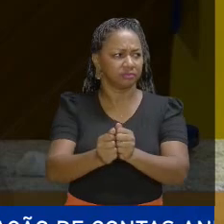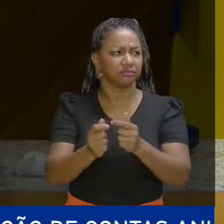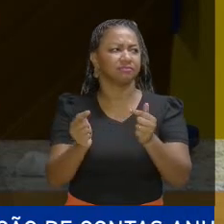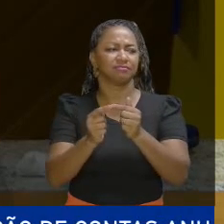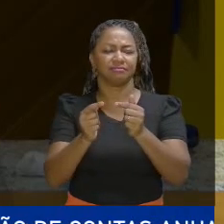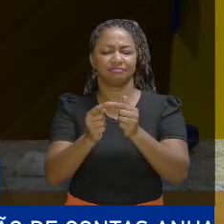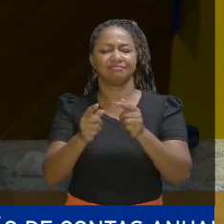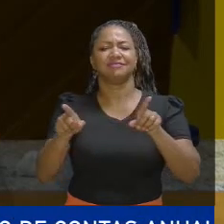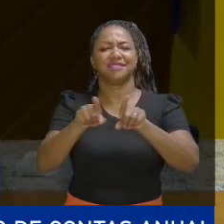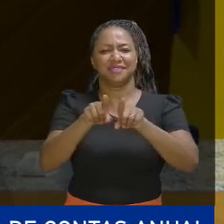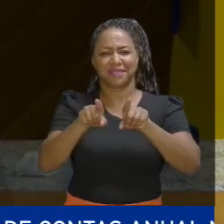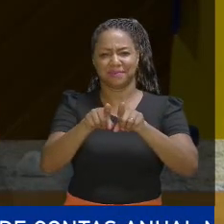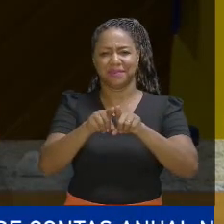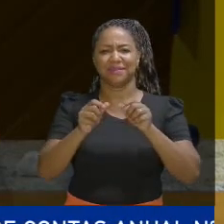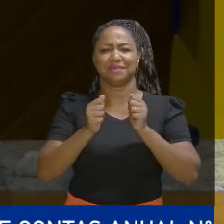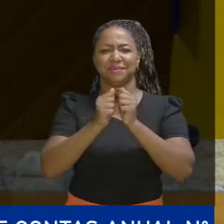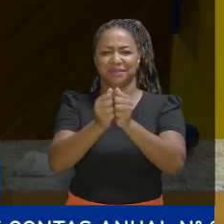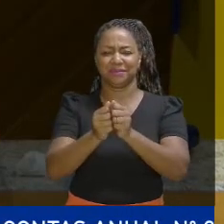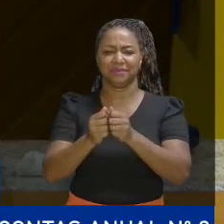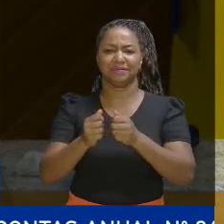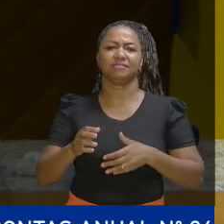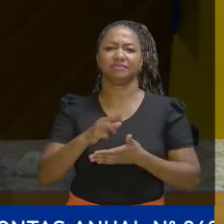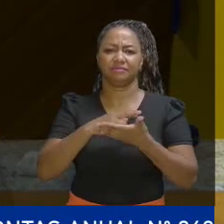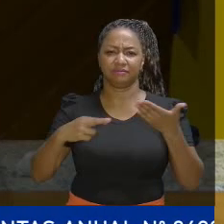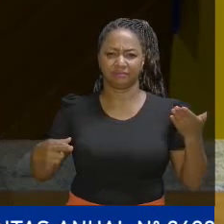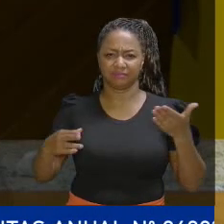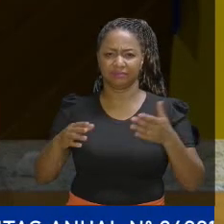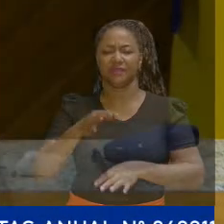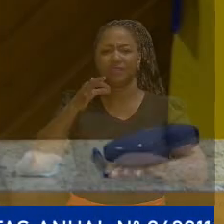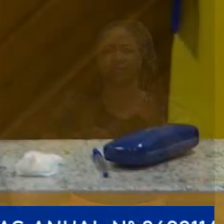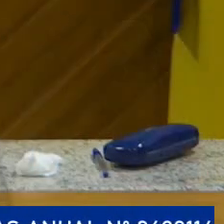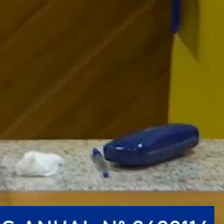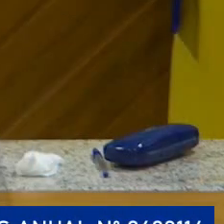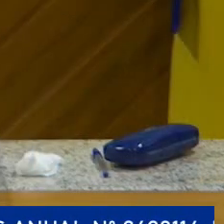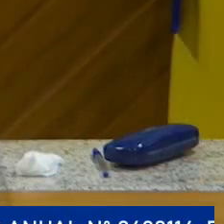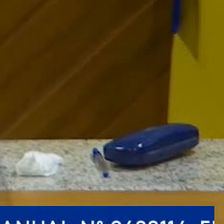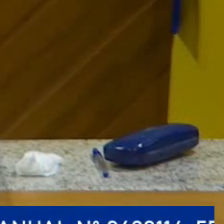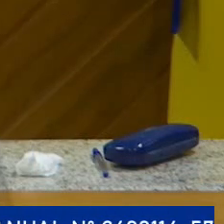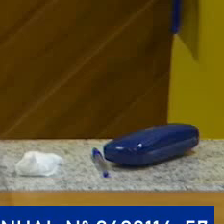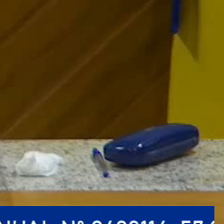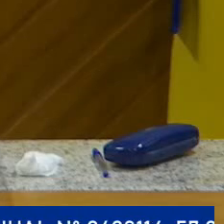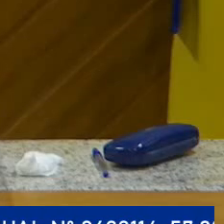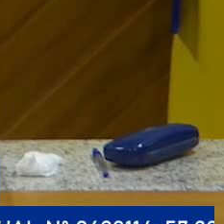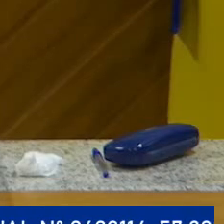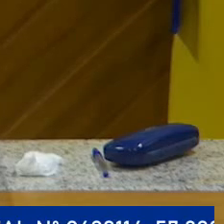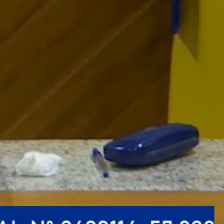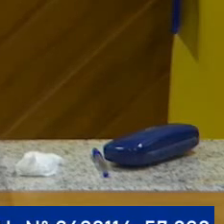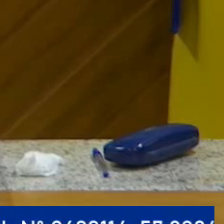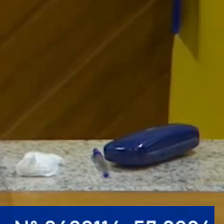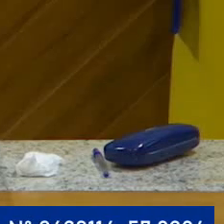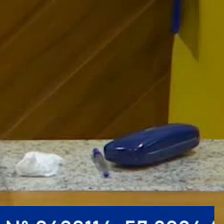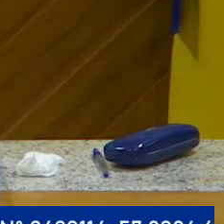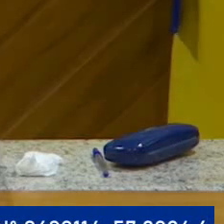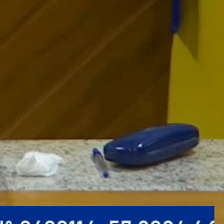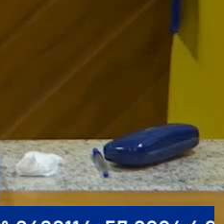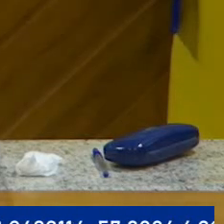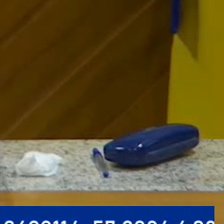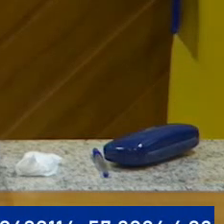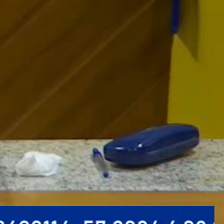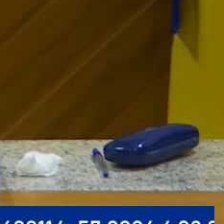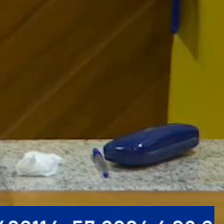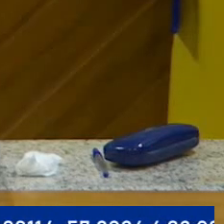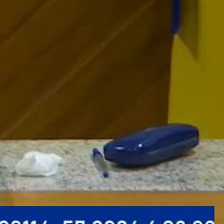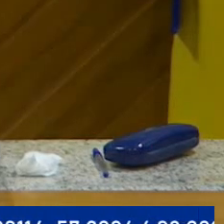Juiz Anselmo Gonçalves. Também acompanho o relator. Juíza Tina Souza. Com o relator, presidente. Eu também acompanho o relator